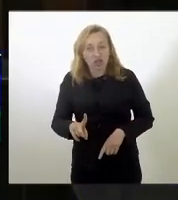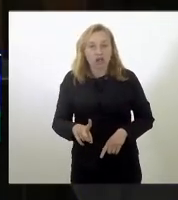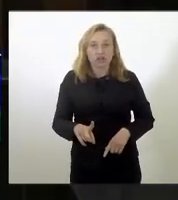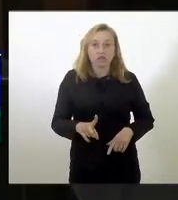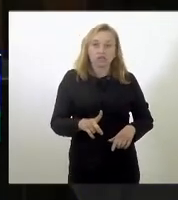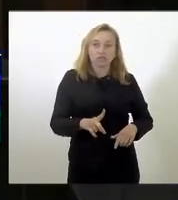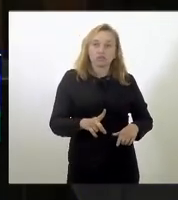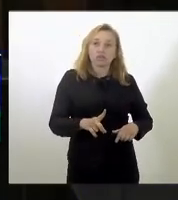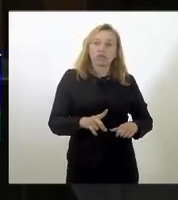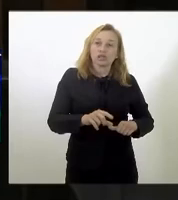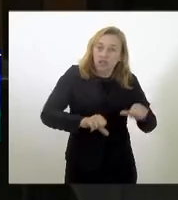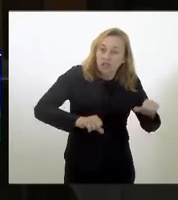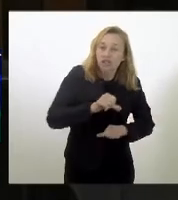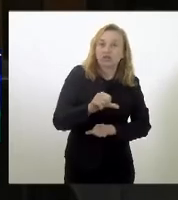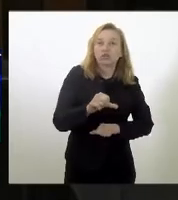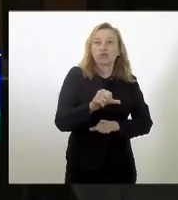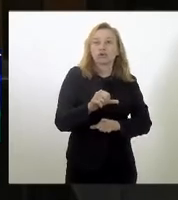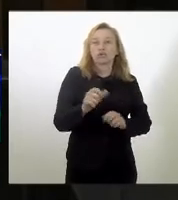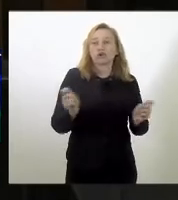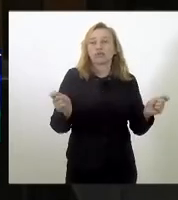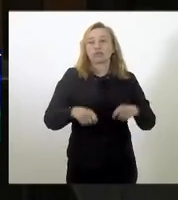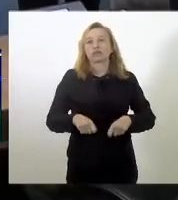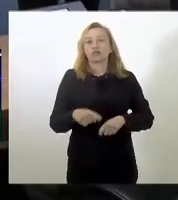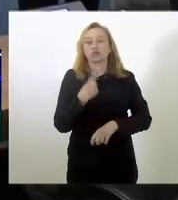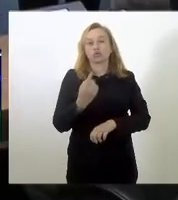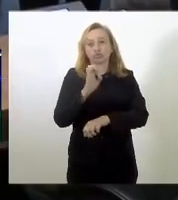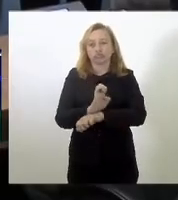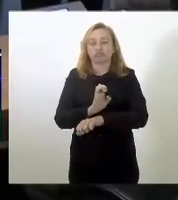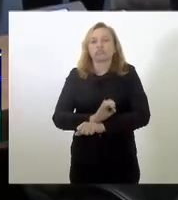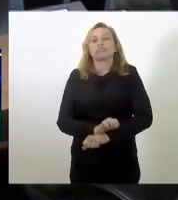de potencializar o nosso Estado.